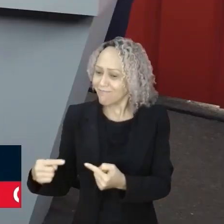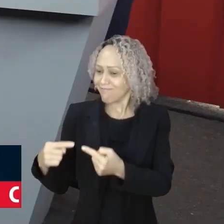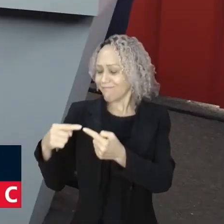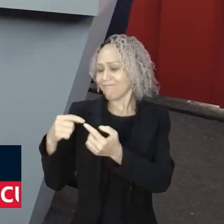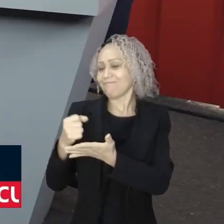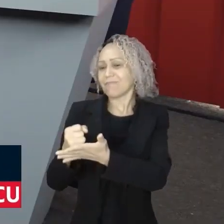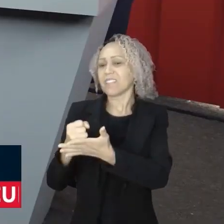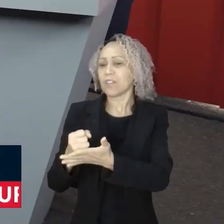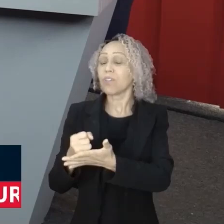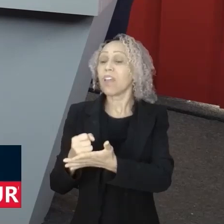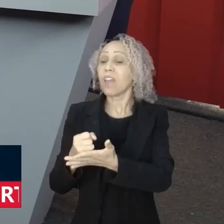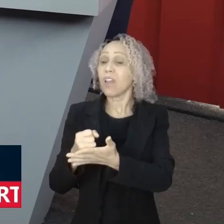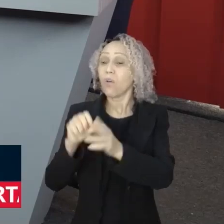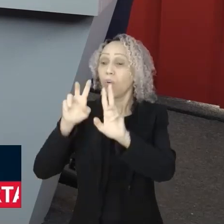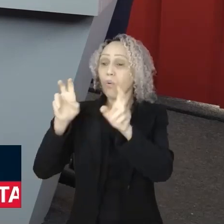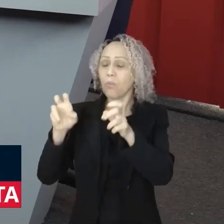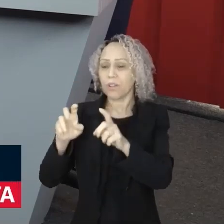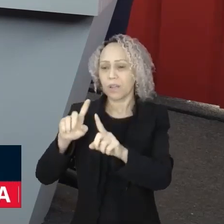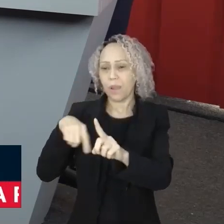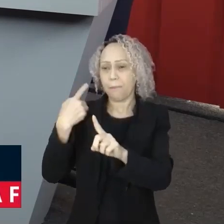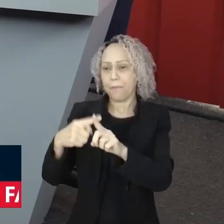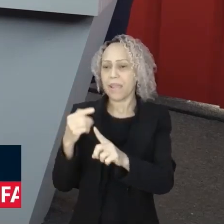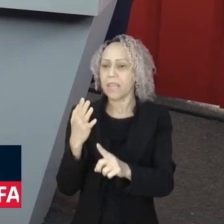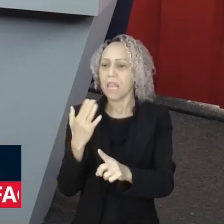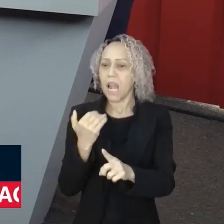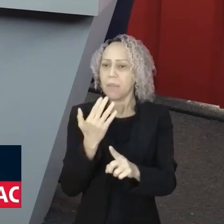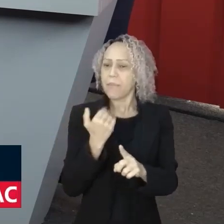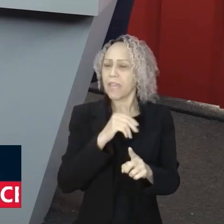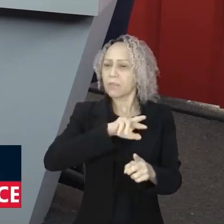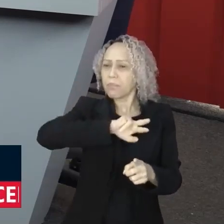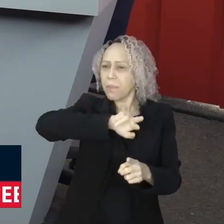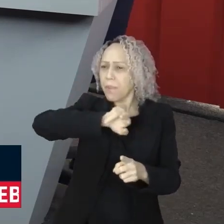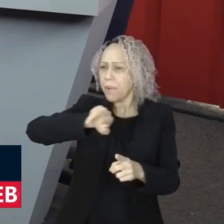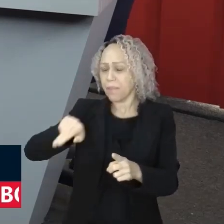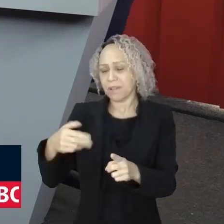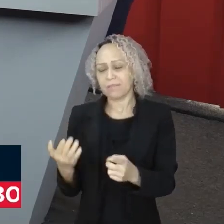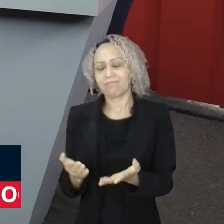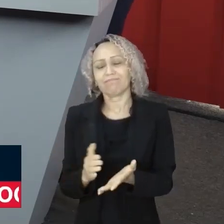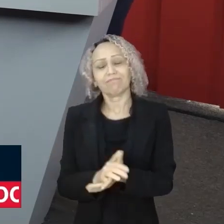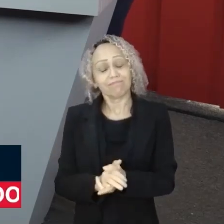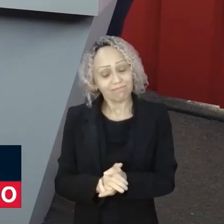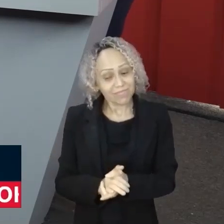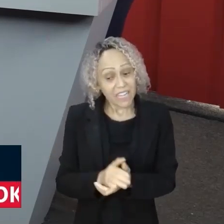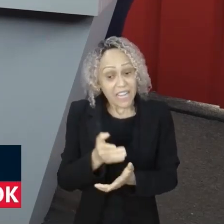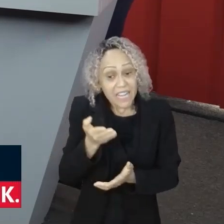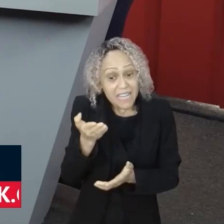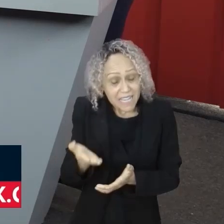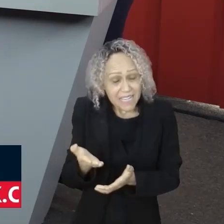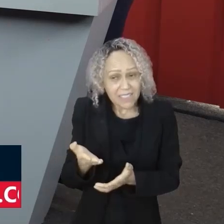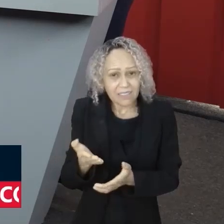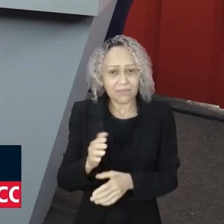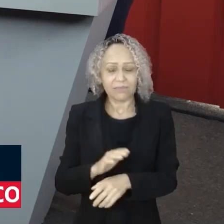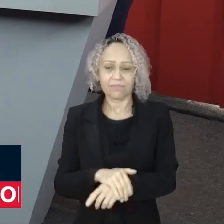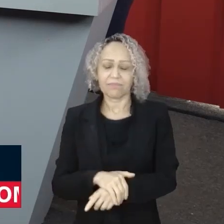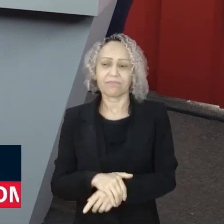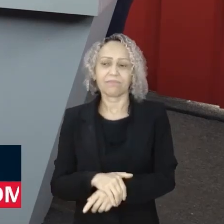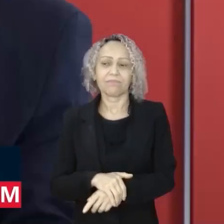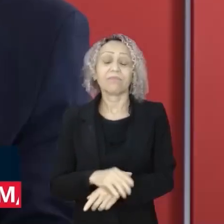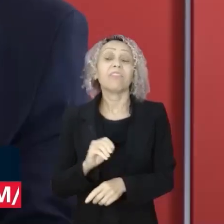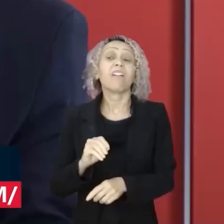o produto, né, beneficiado, ele tem também mais valor agregado, né? Mais renda também para o produtor. Essa questão do valor agregado